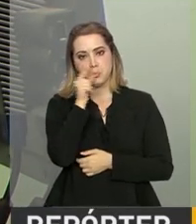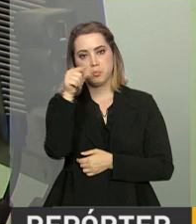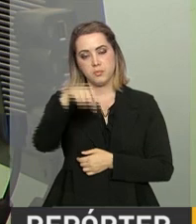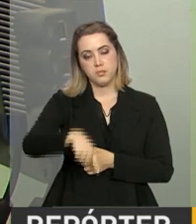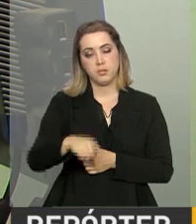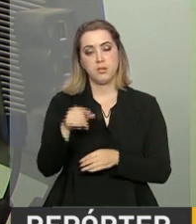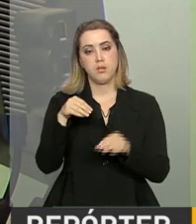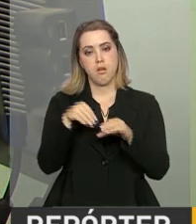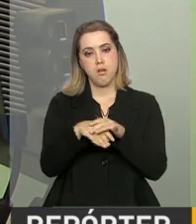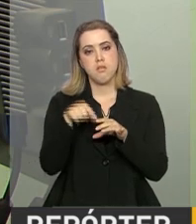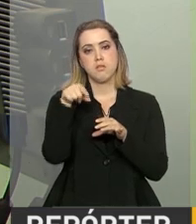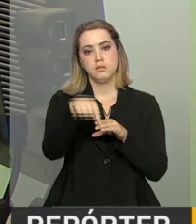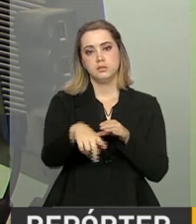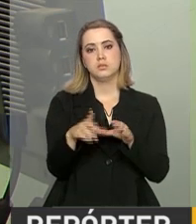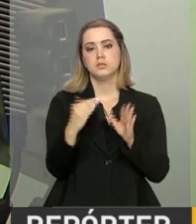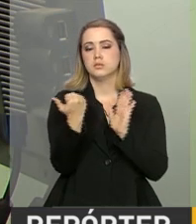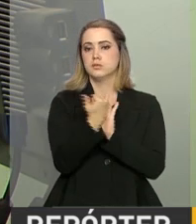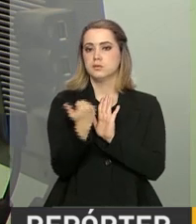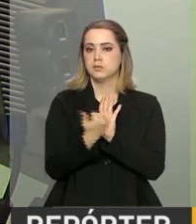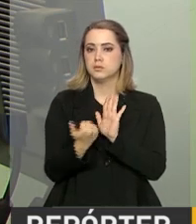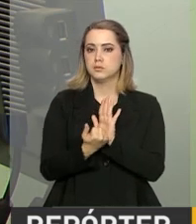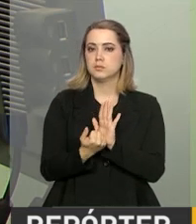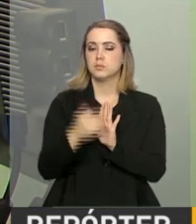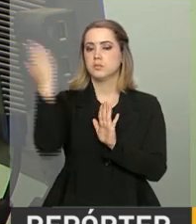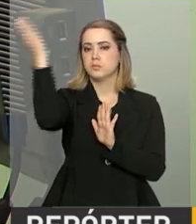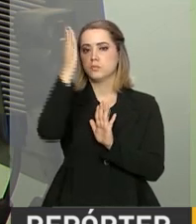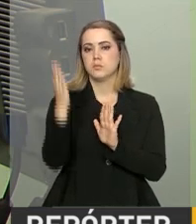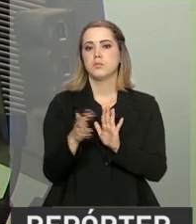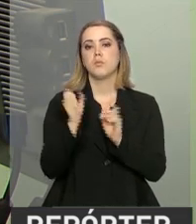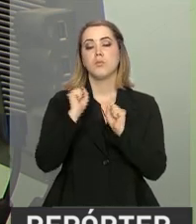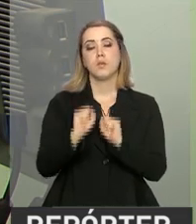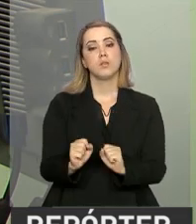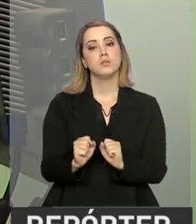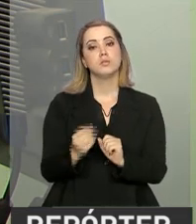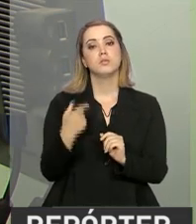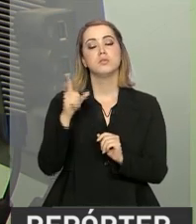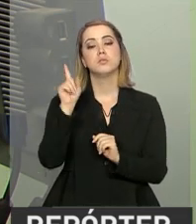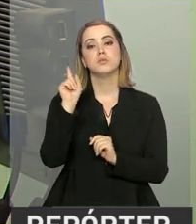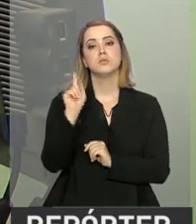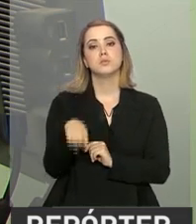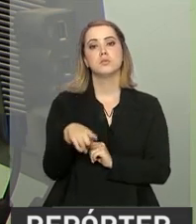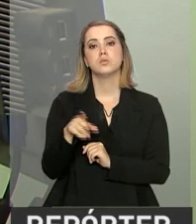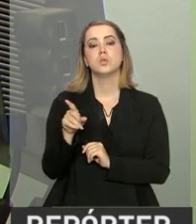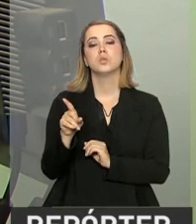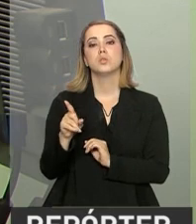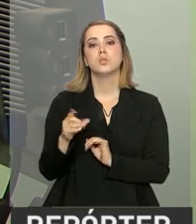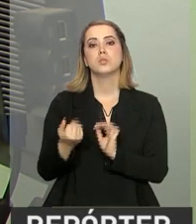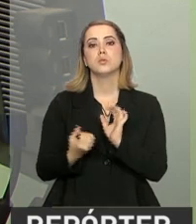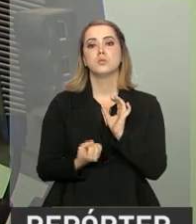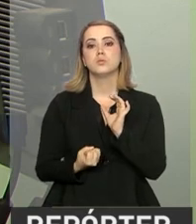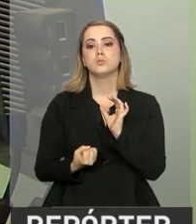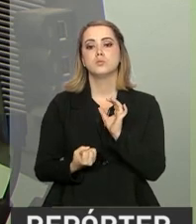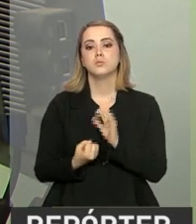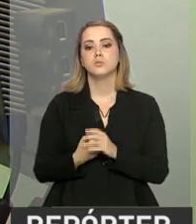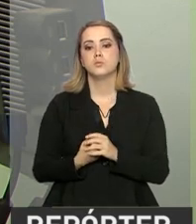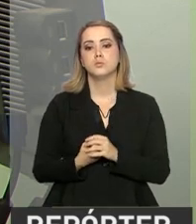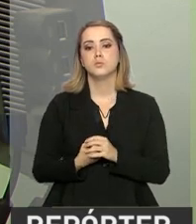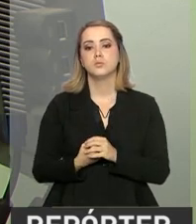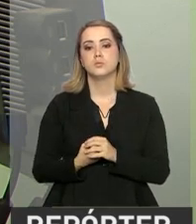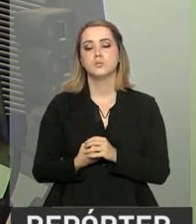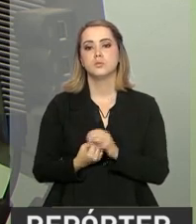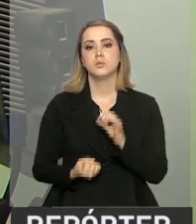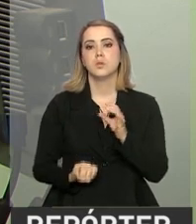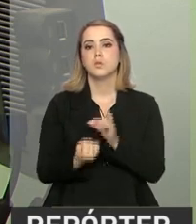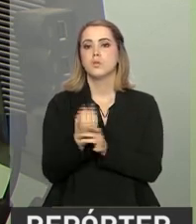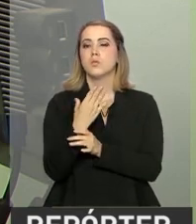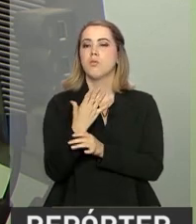dentro de do programa aqui no Brasil é poder ser autor de